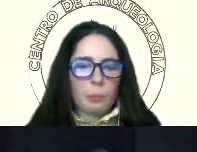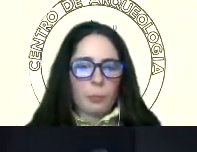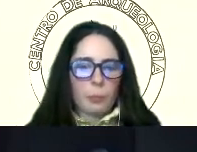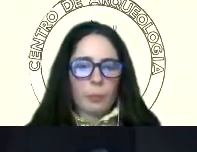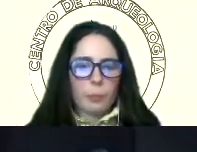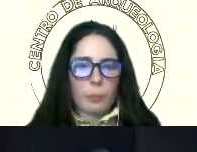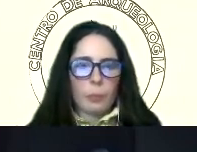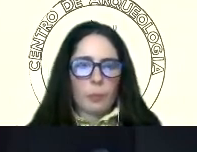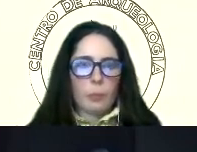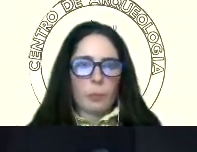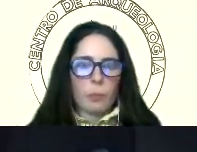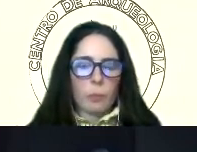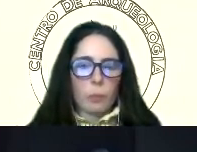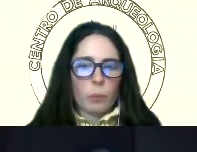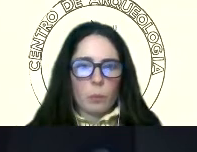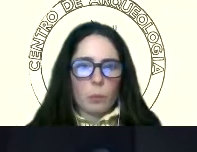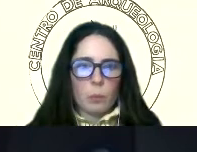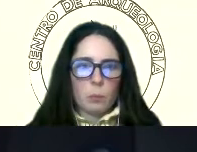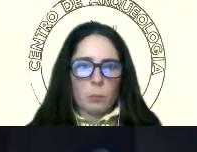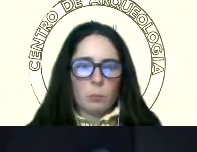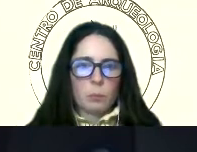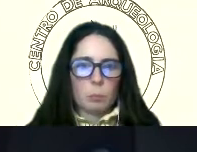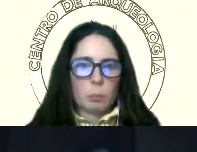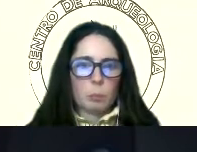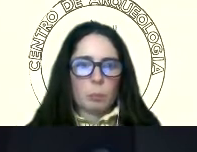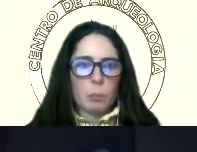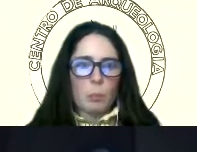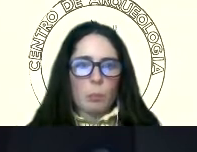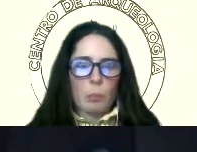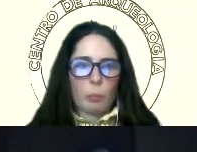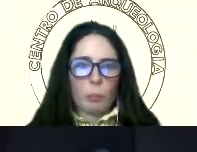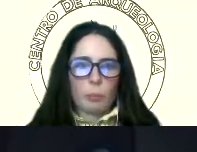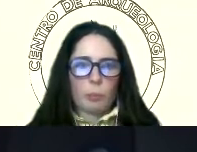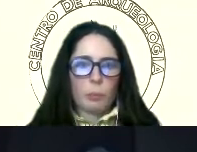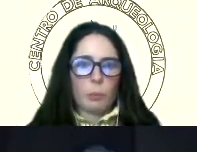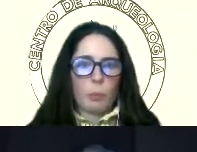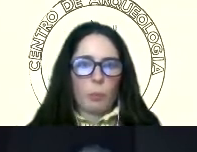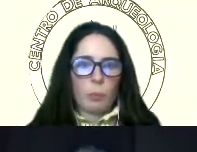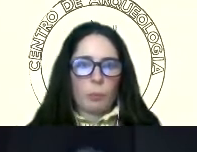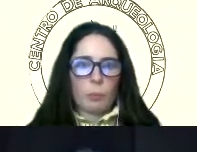que nós estávamos a querer imprimi-lo